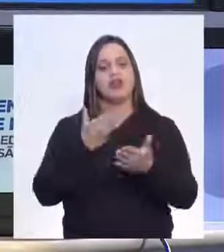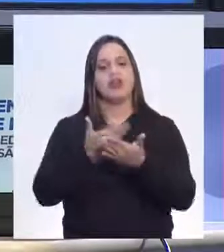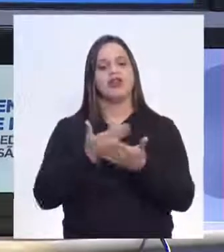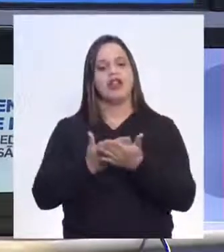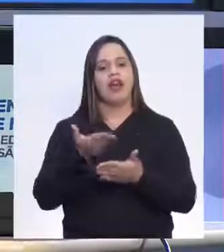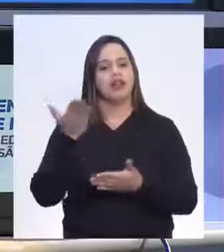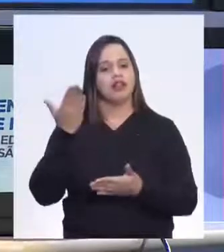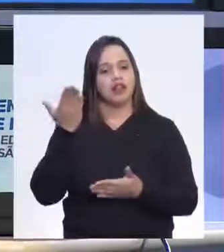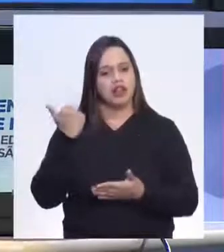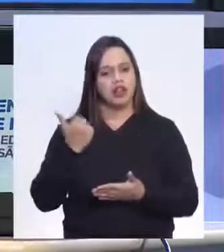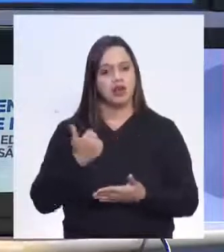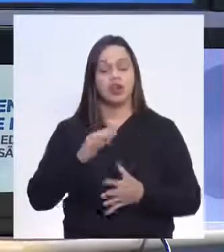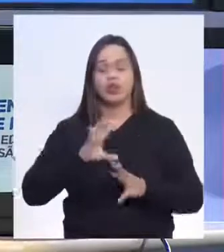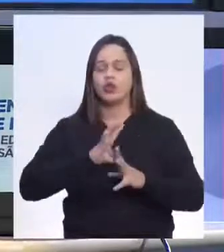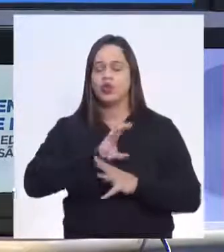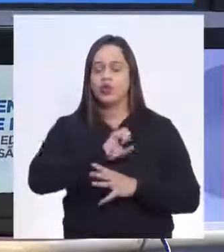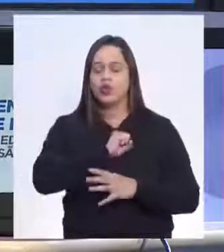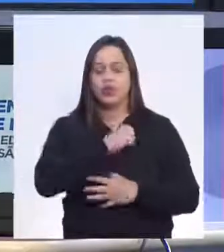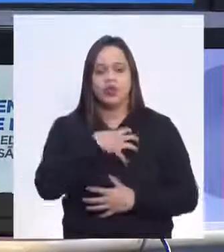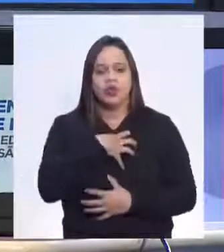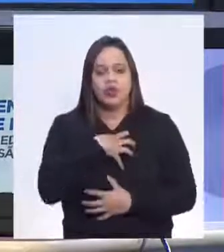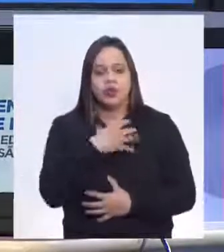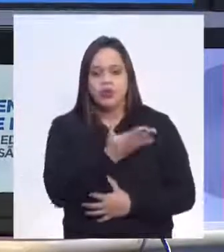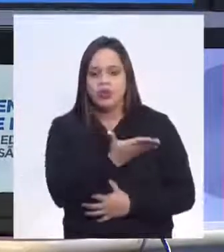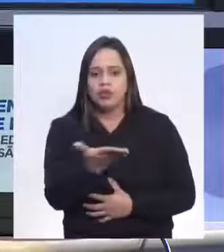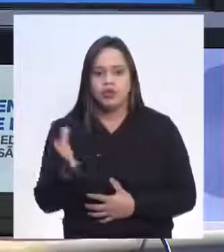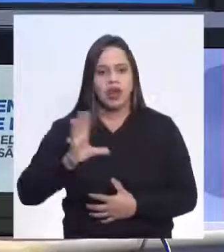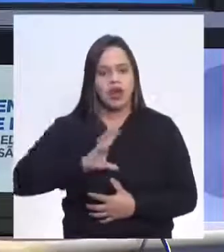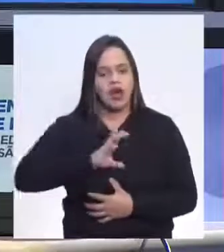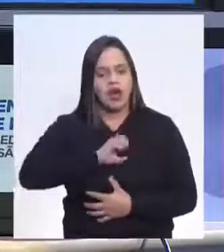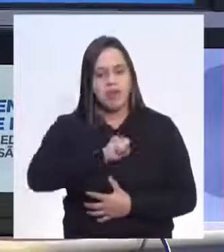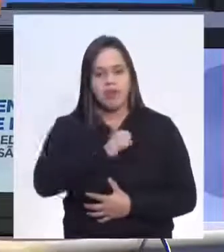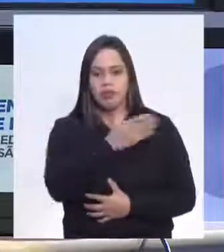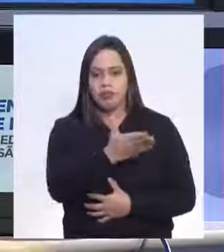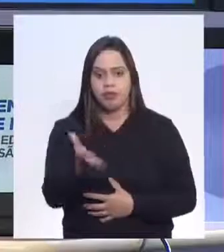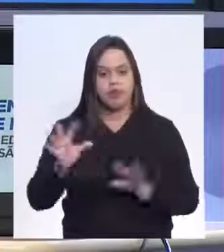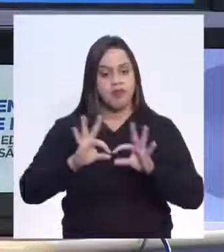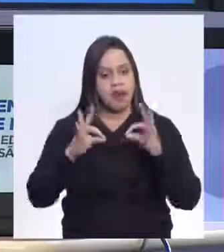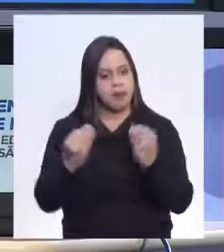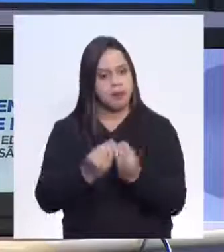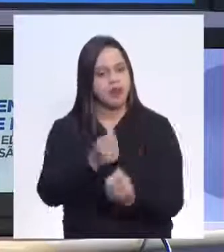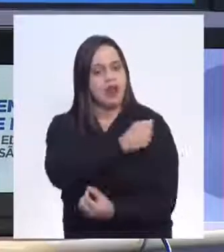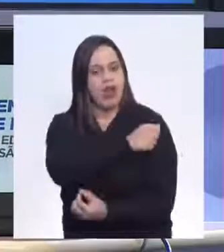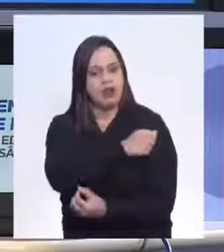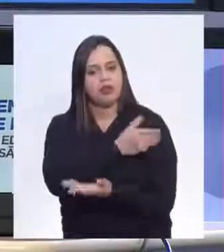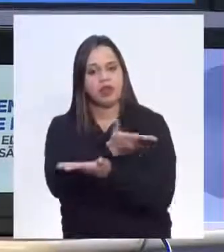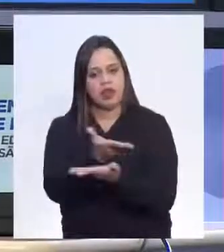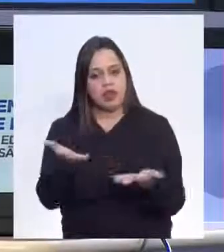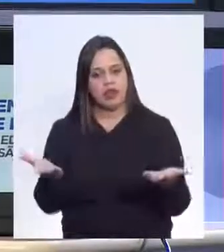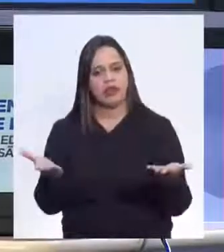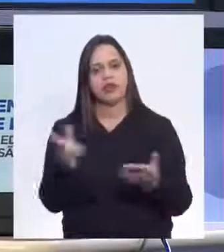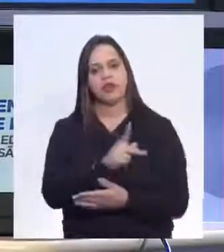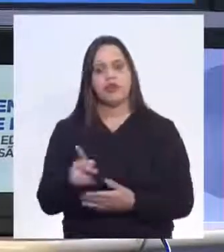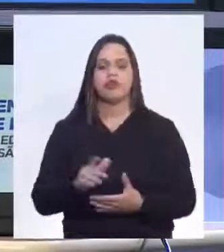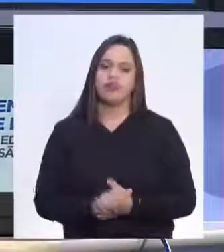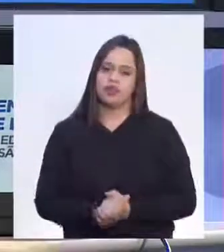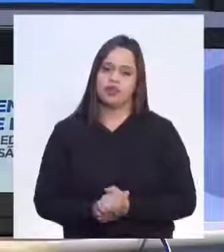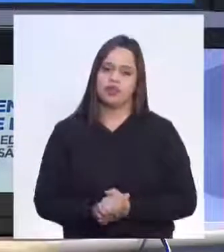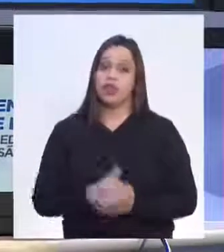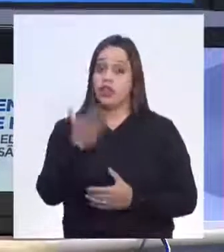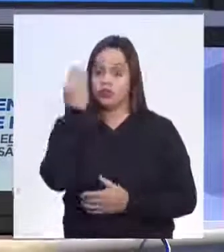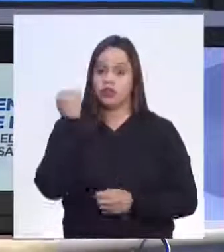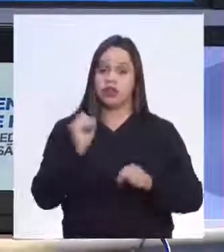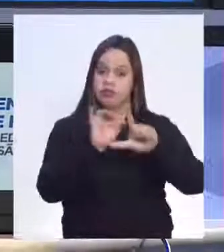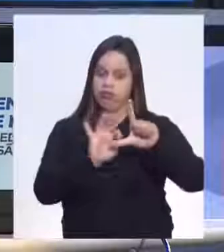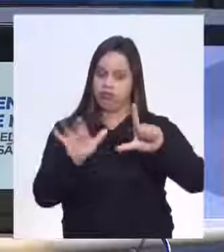o meu sentimento, todo o meu amor a todo mundo, a família, os familiares e aos alunos dessas professoras. Não esquece, vai ter um QR Code na